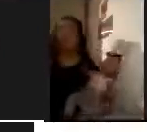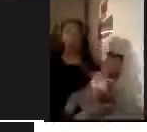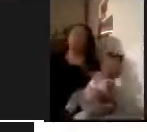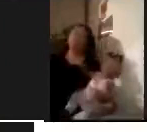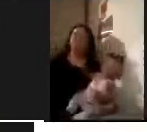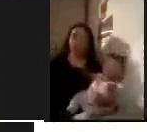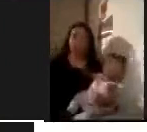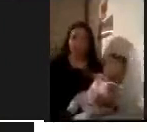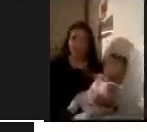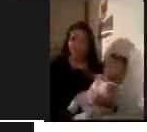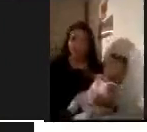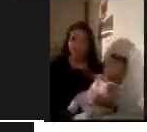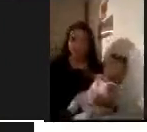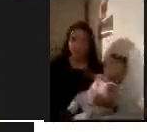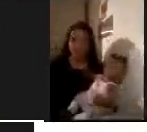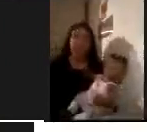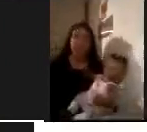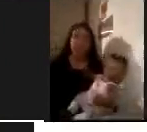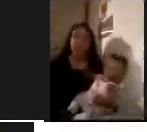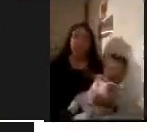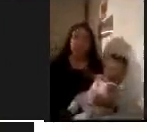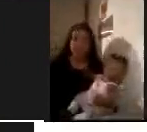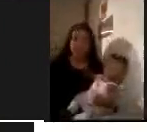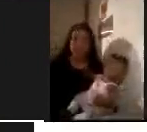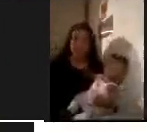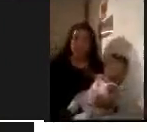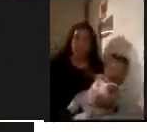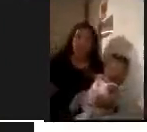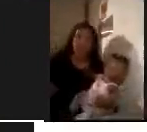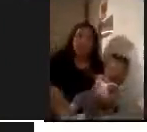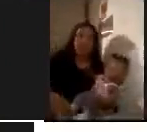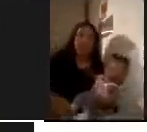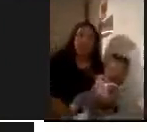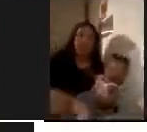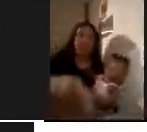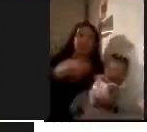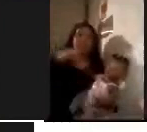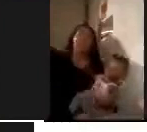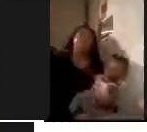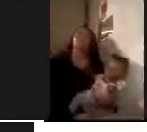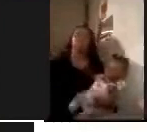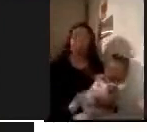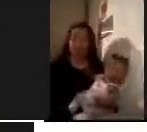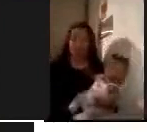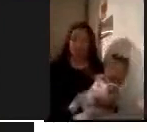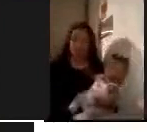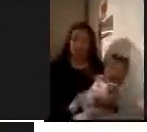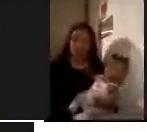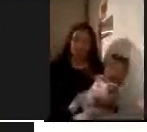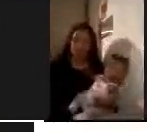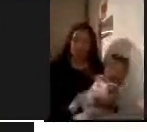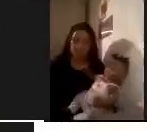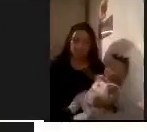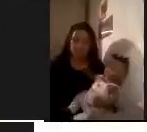idade materna menor que 16 anos. São poucas as adolescentes que engravidam nessa faixa de